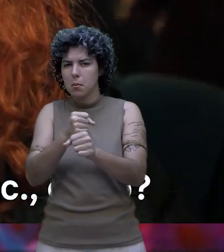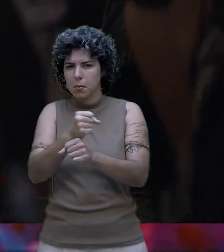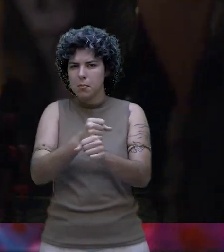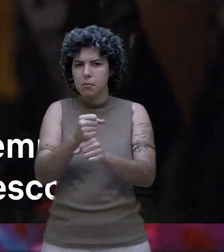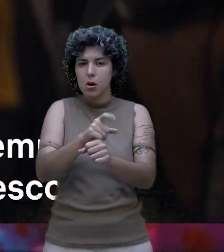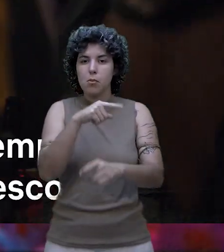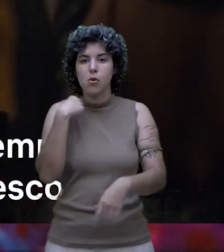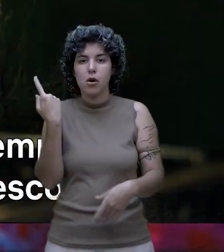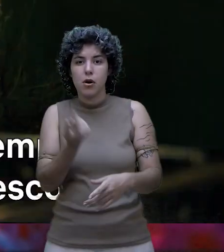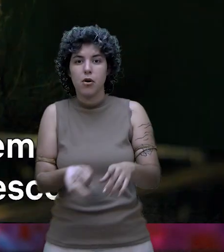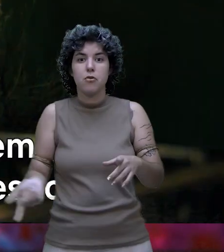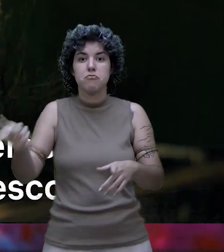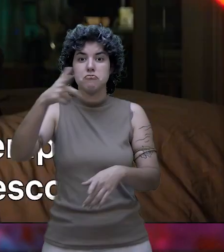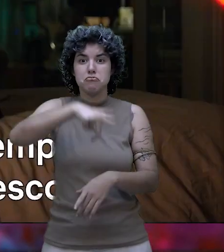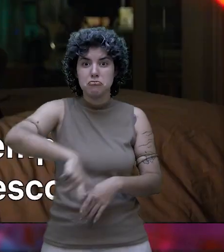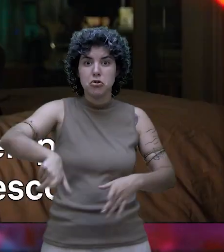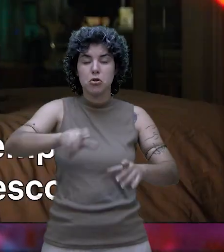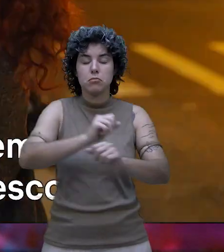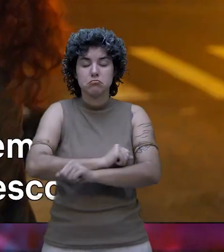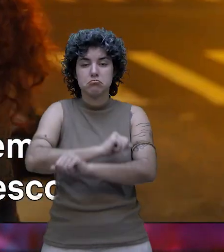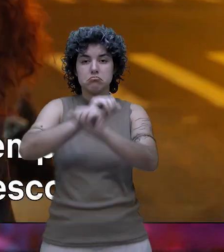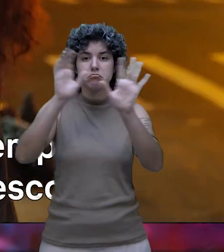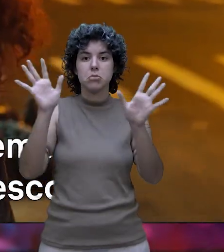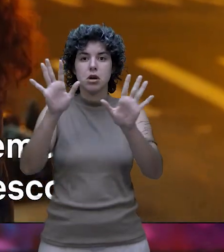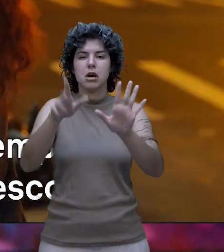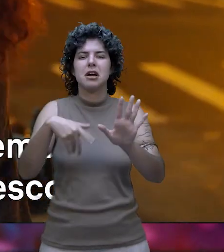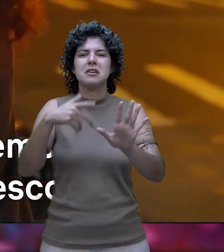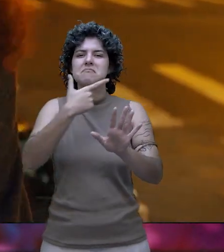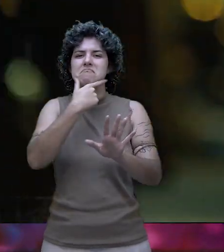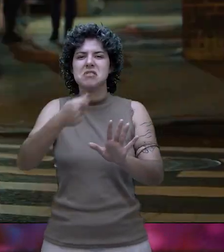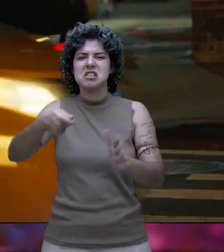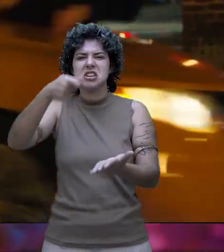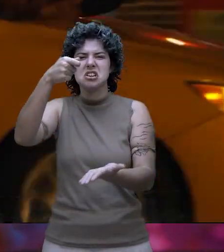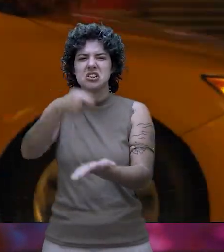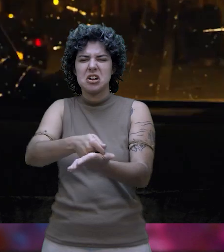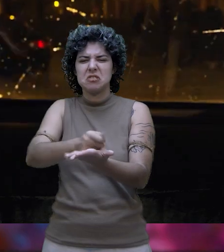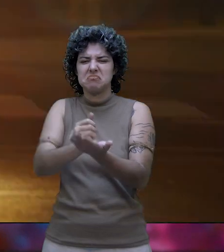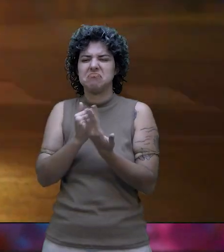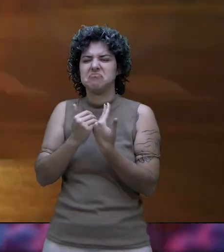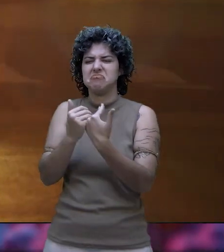Etc., right? What I do in my time is my business, my choice, baby.